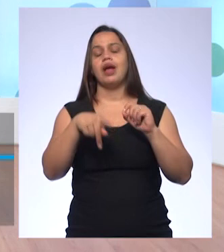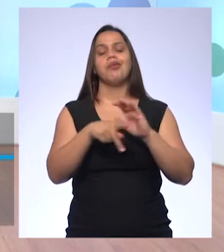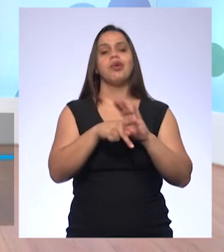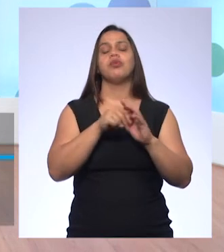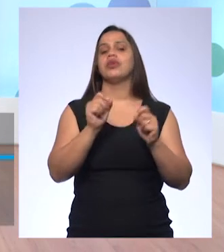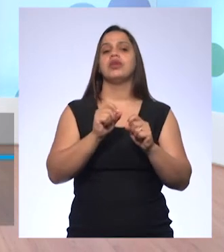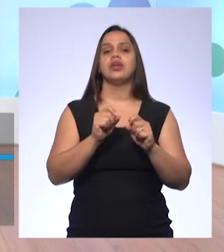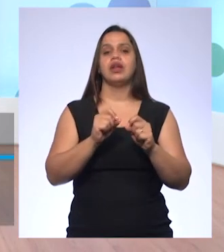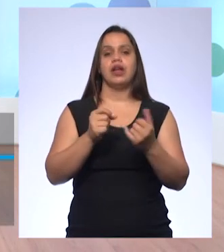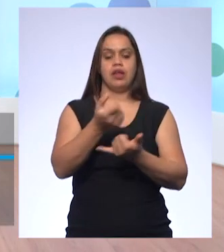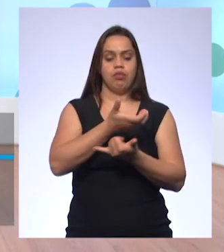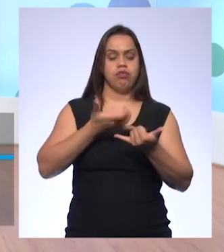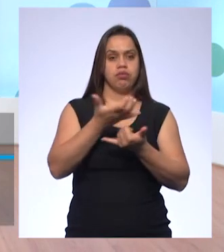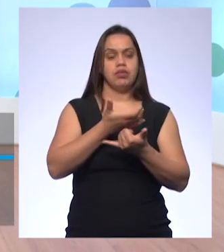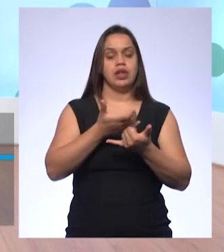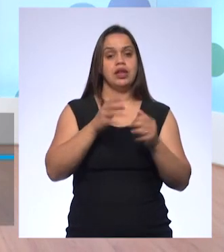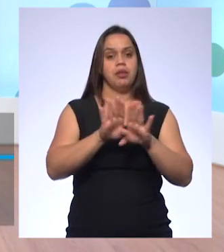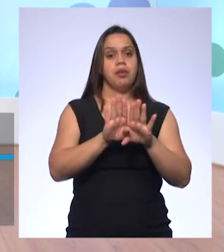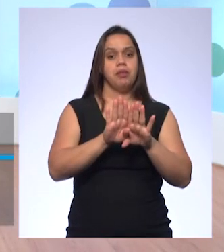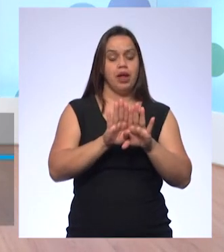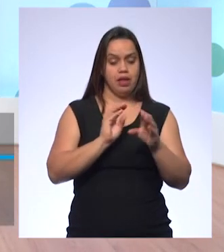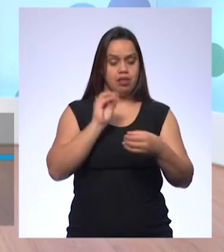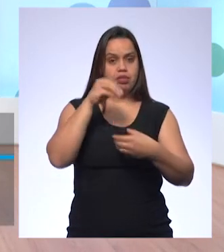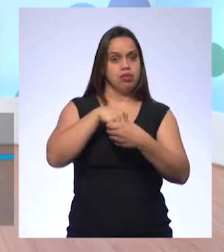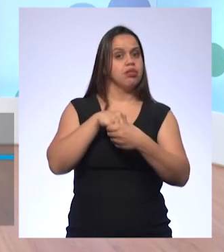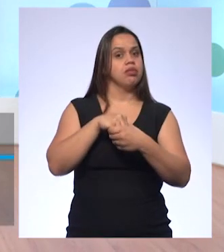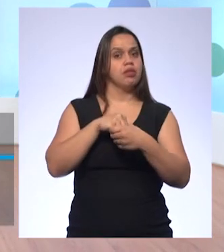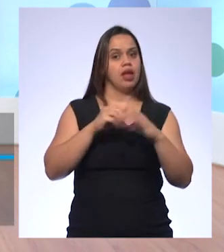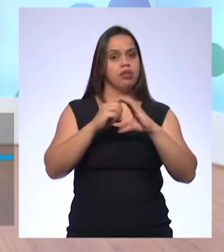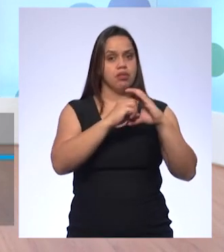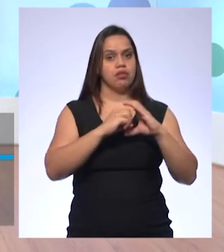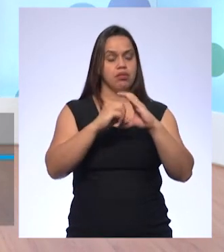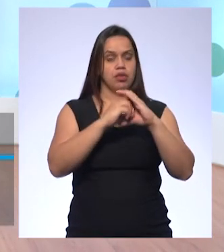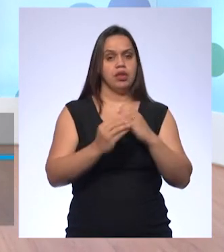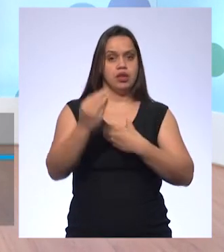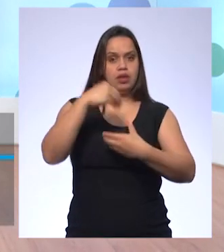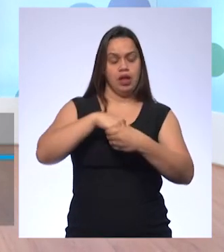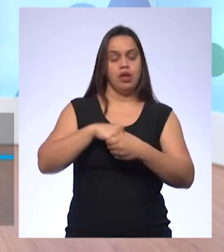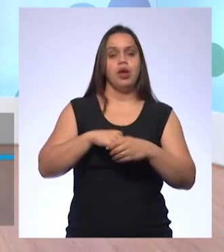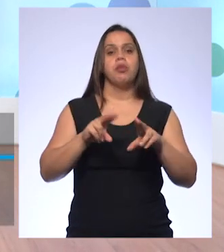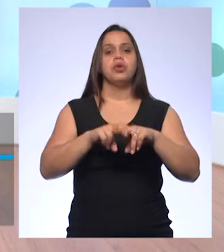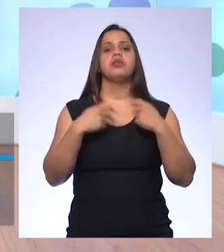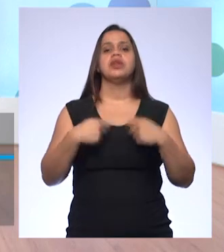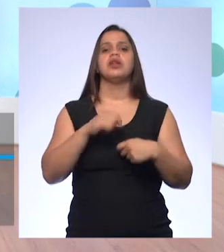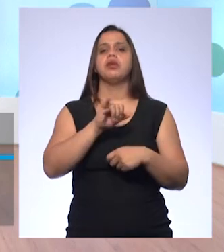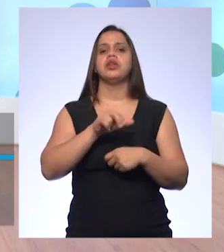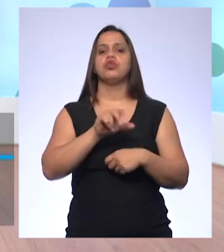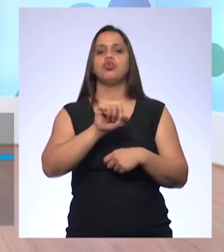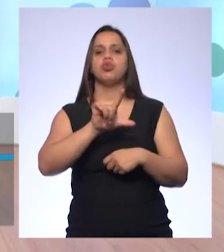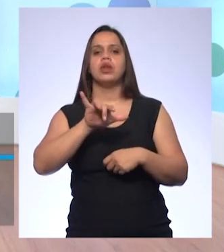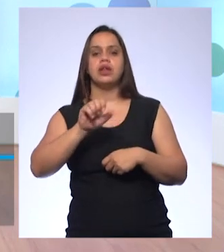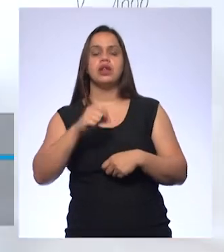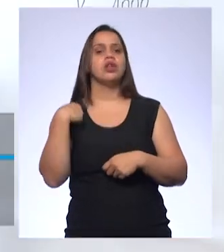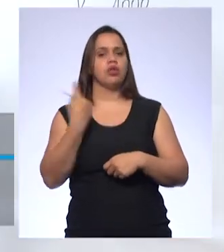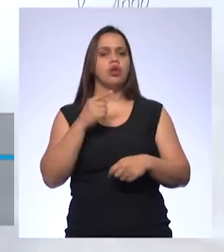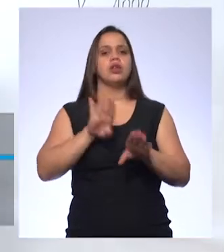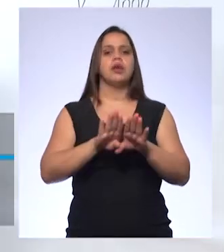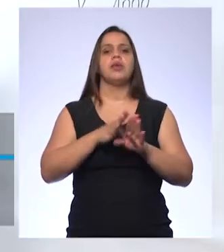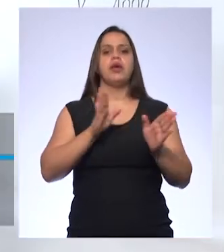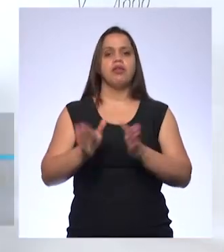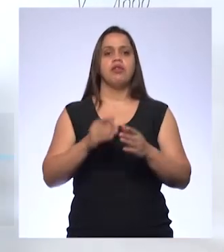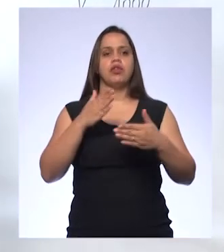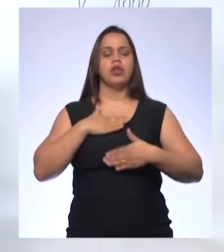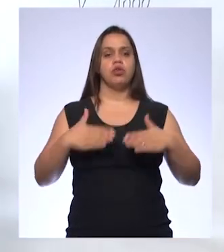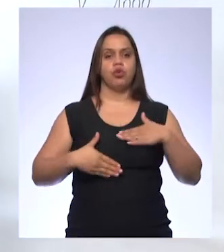para dentro da sua célula. Por isso que a gente precisa da insulina, tá? E a gente produz. Gente, eu estou terminando por aqui. O professor Magno tem um